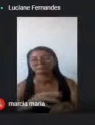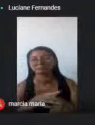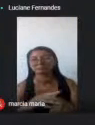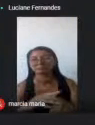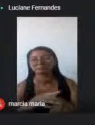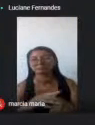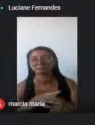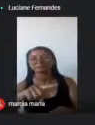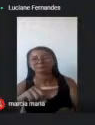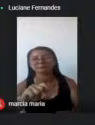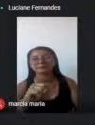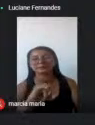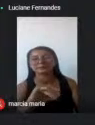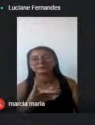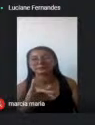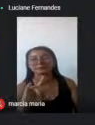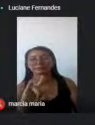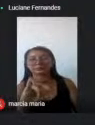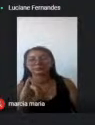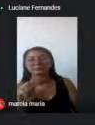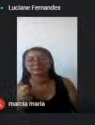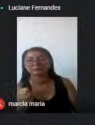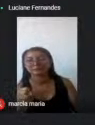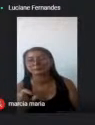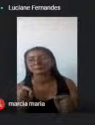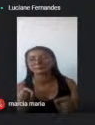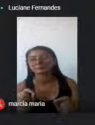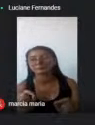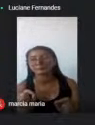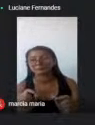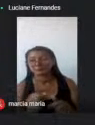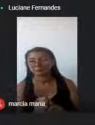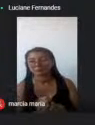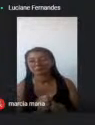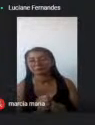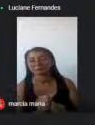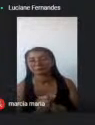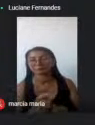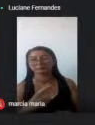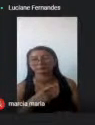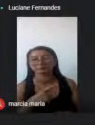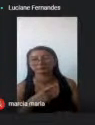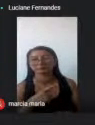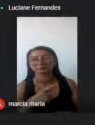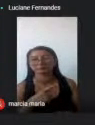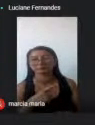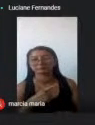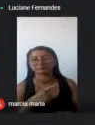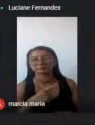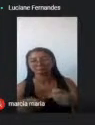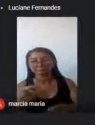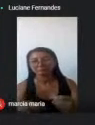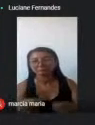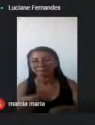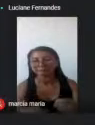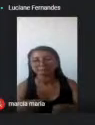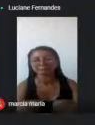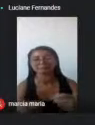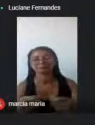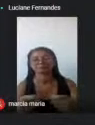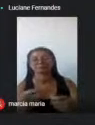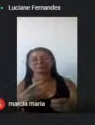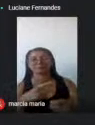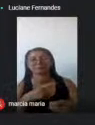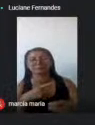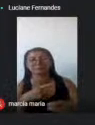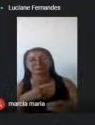uma visualização peculiar, que é justamente porque envolve questões sexuais e questões de vulnerabilidade